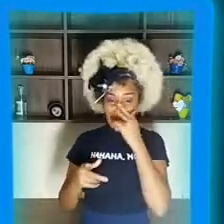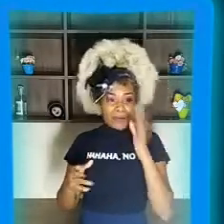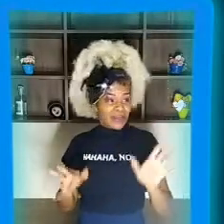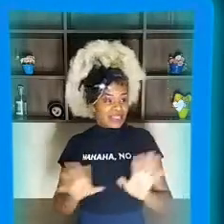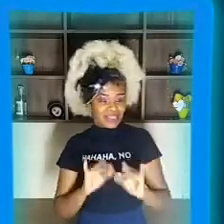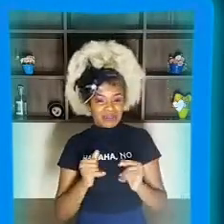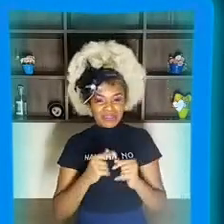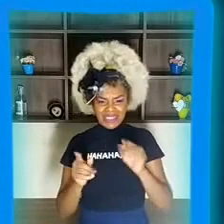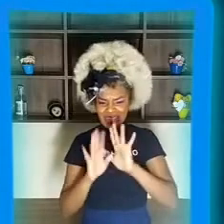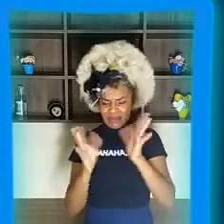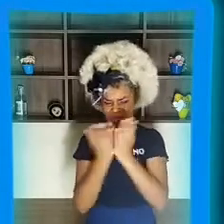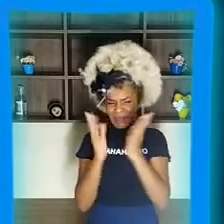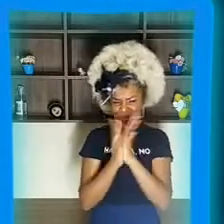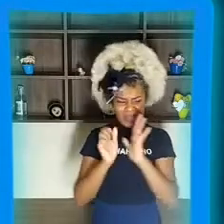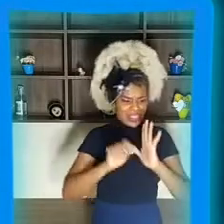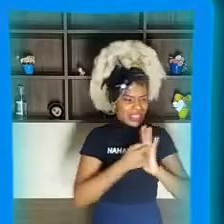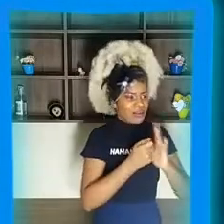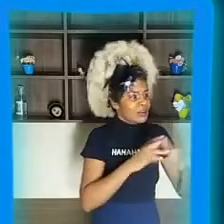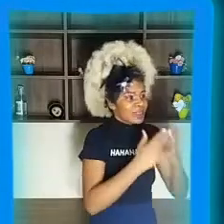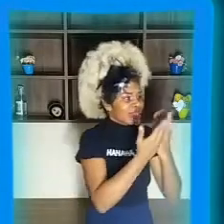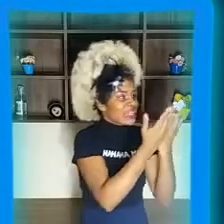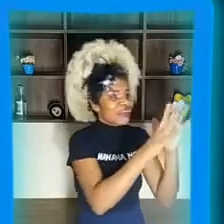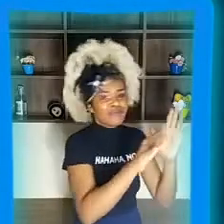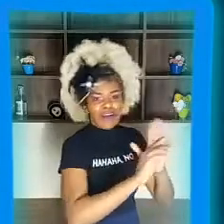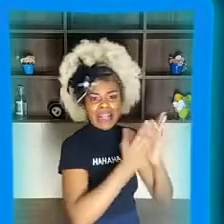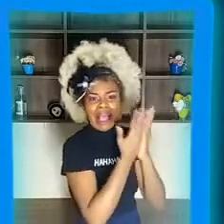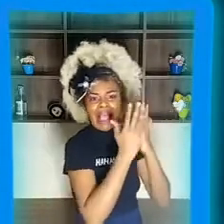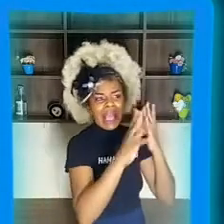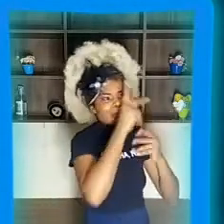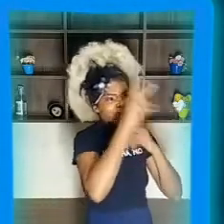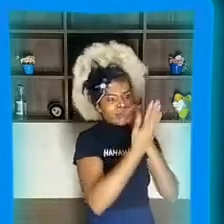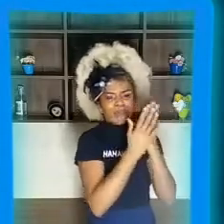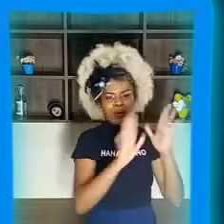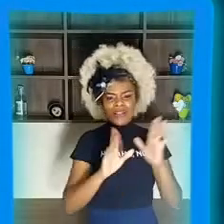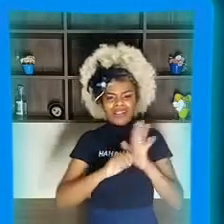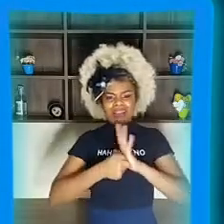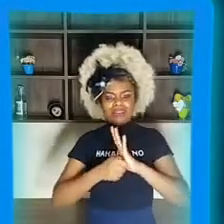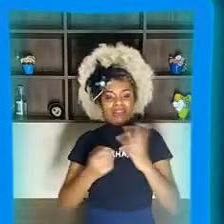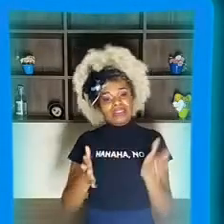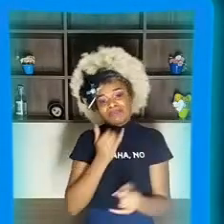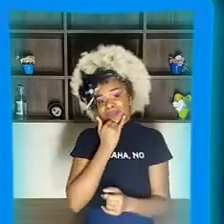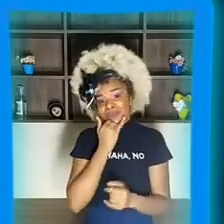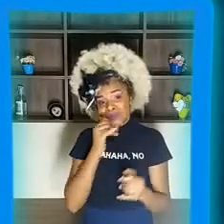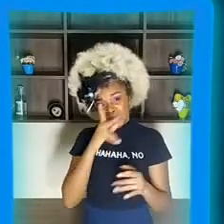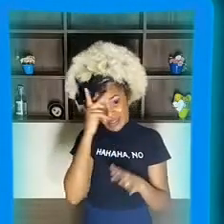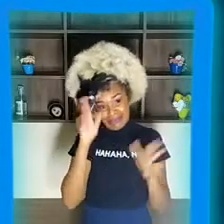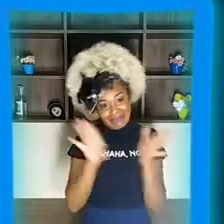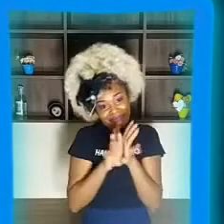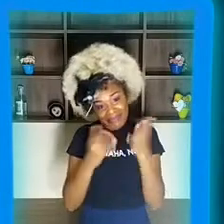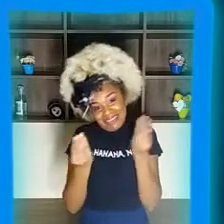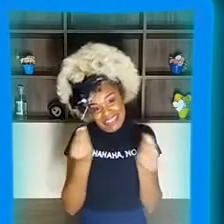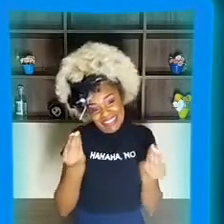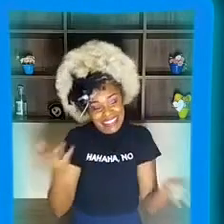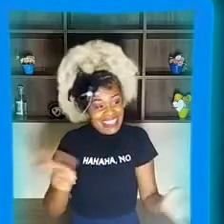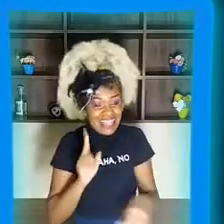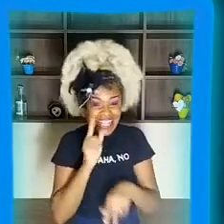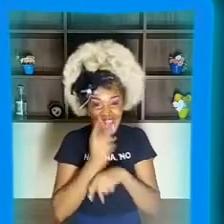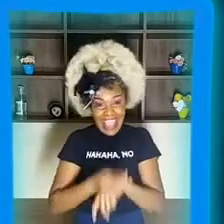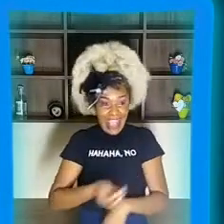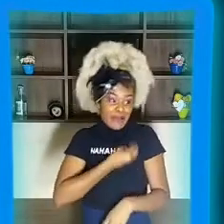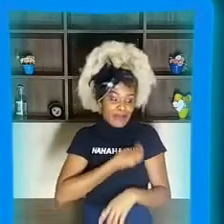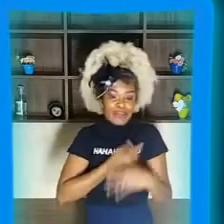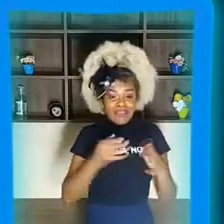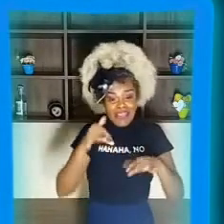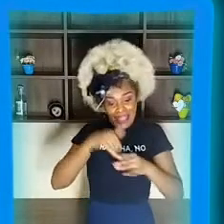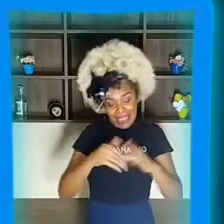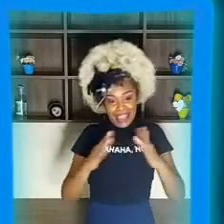casa. Mas vai ficar lá fora, meu. Abre lá a porta pra eles. Desculpa, gente, há problemas. É aqui dentro de